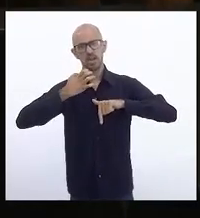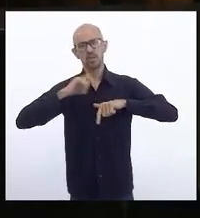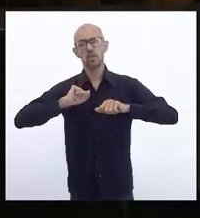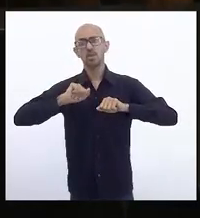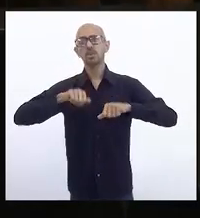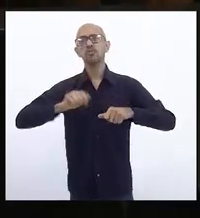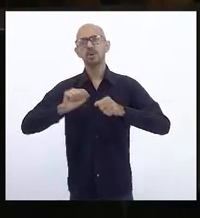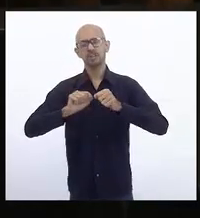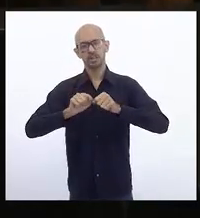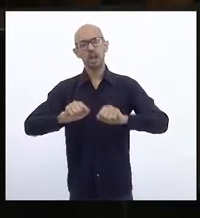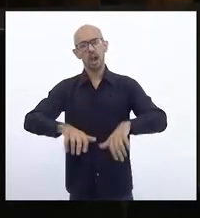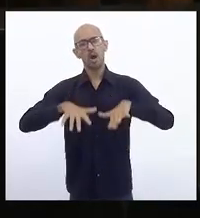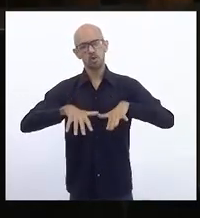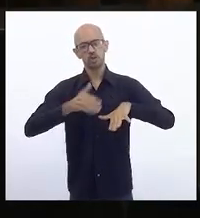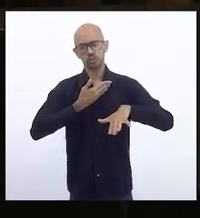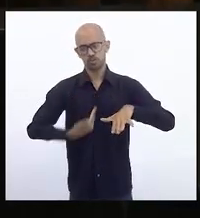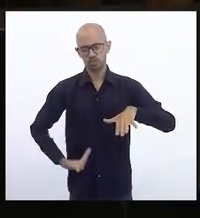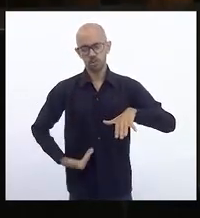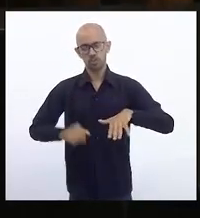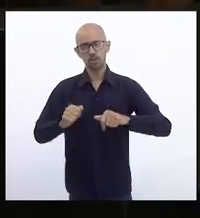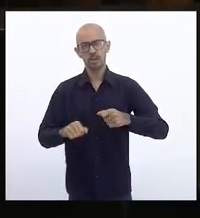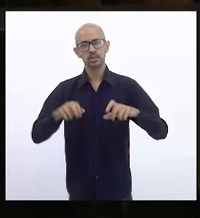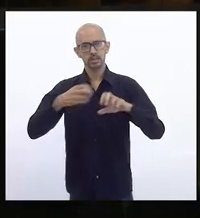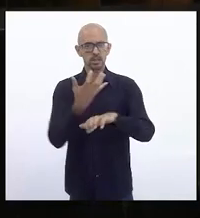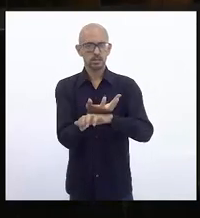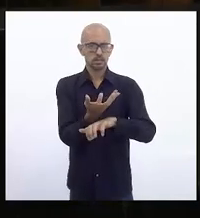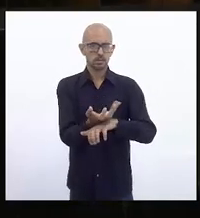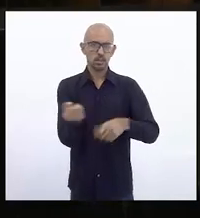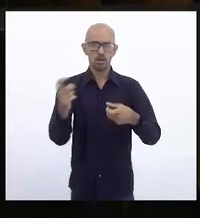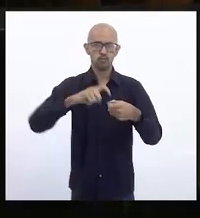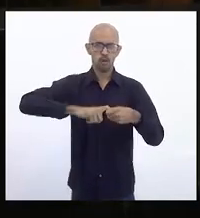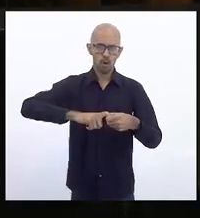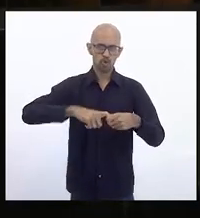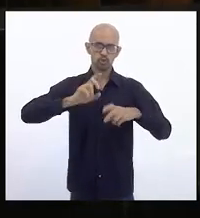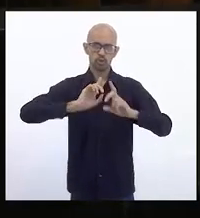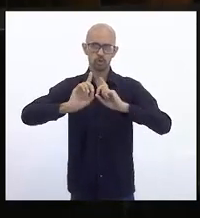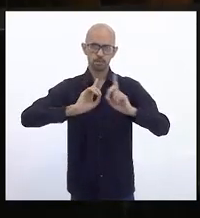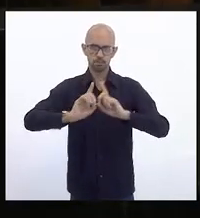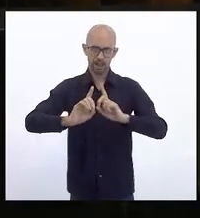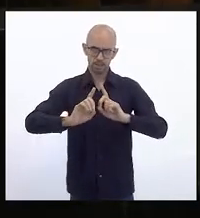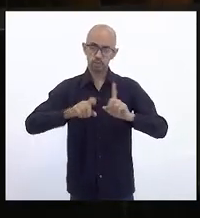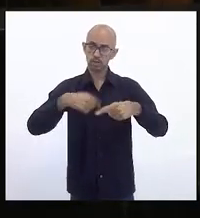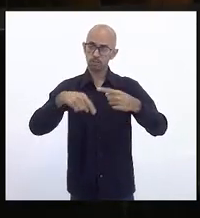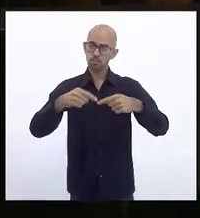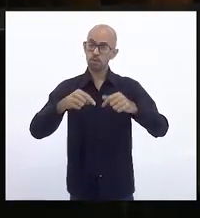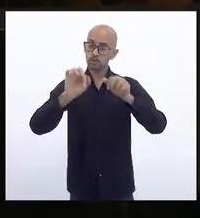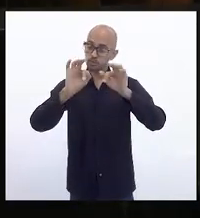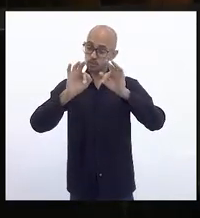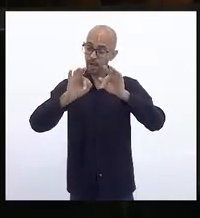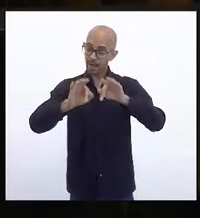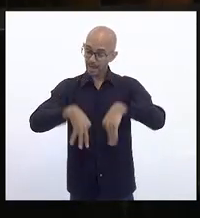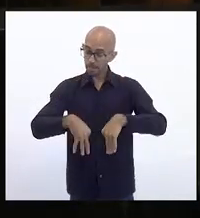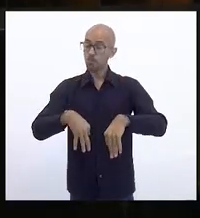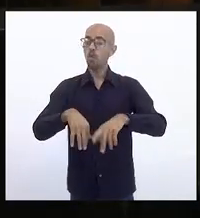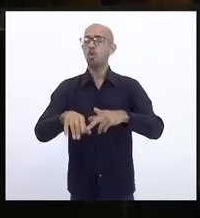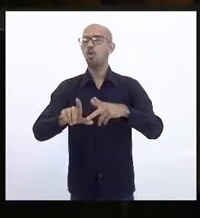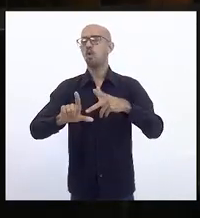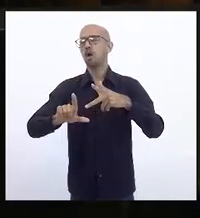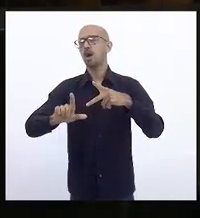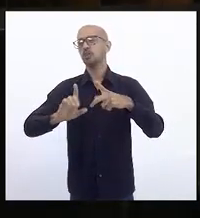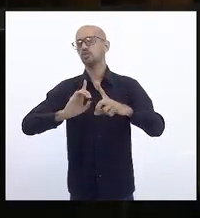que esse projeto retome a pauta quando o debate estiver esgotado no Legislativo. E, muito importante,